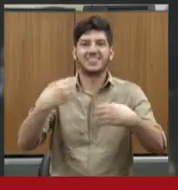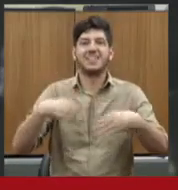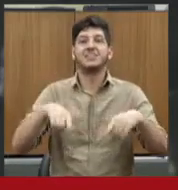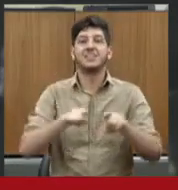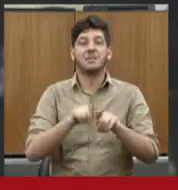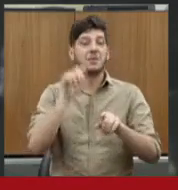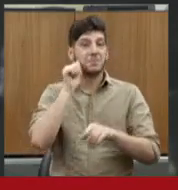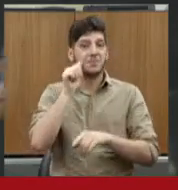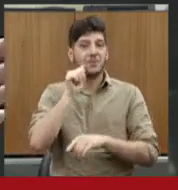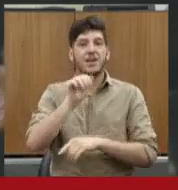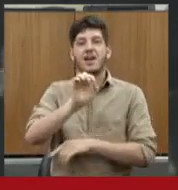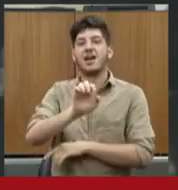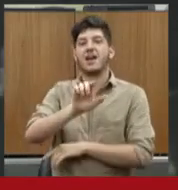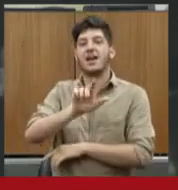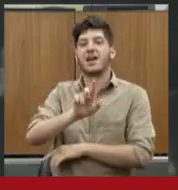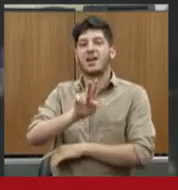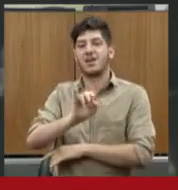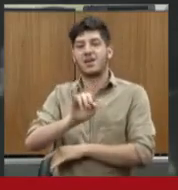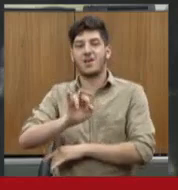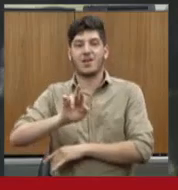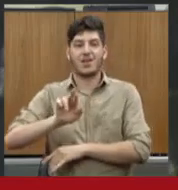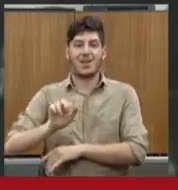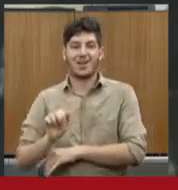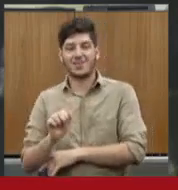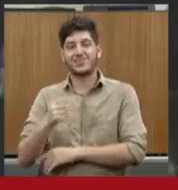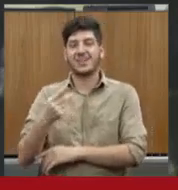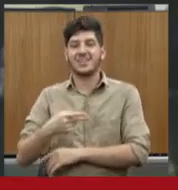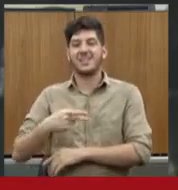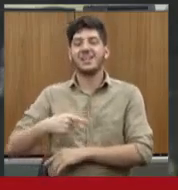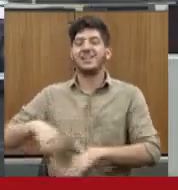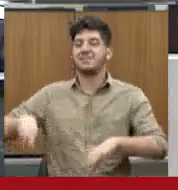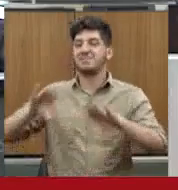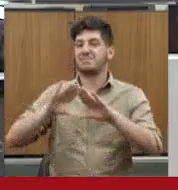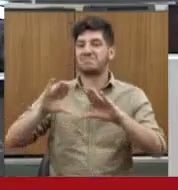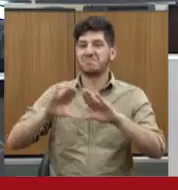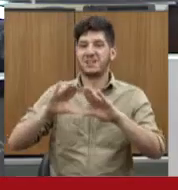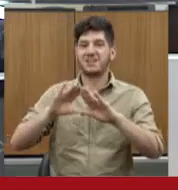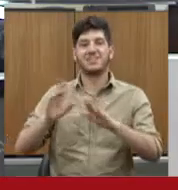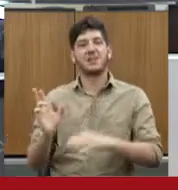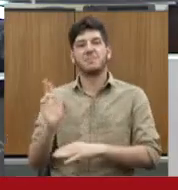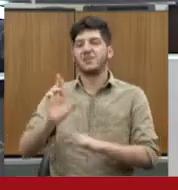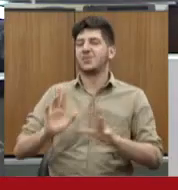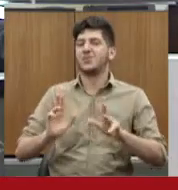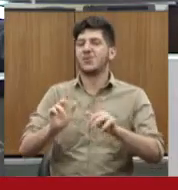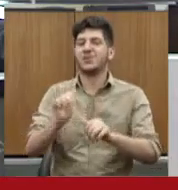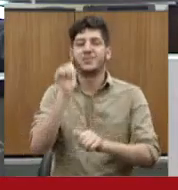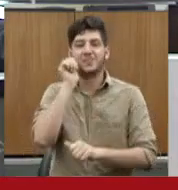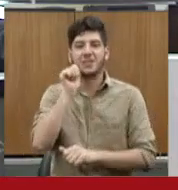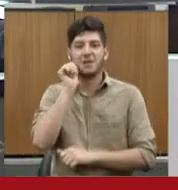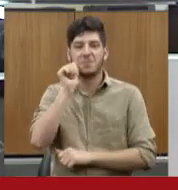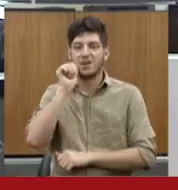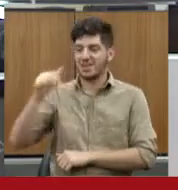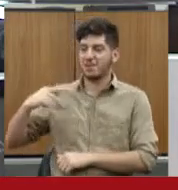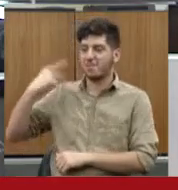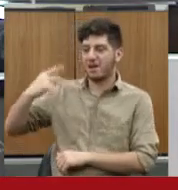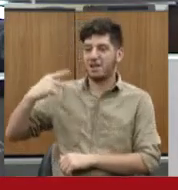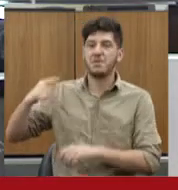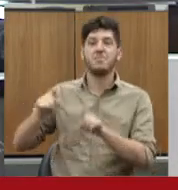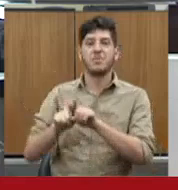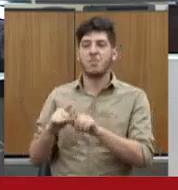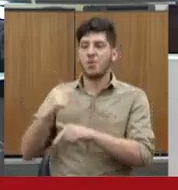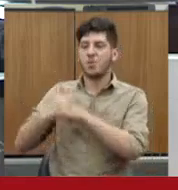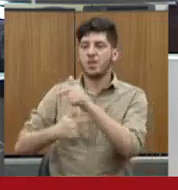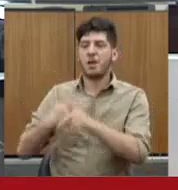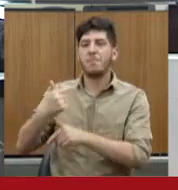desta casa, neste ato aqui representando todas as mulheres do parlamento, e diga de passagem, Maria Elvira, através do seu trabalho de tantas